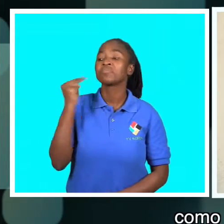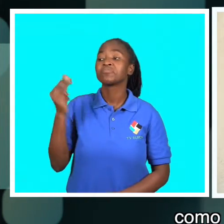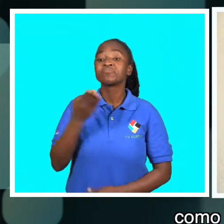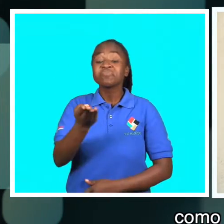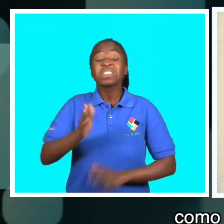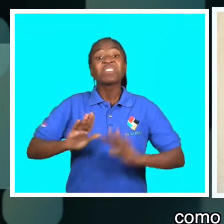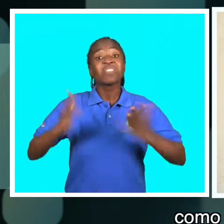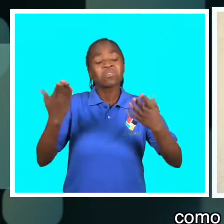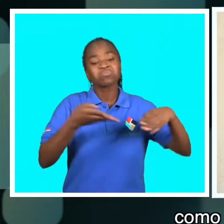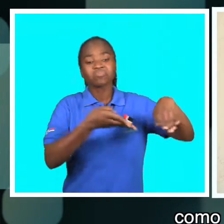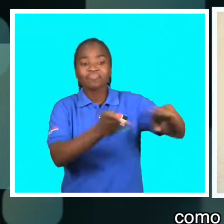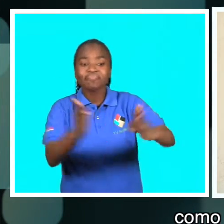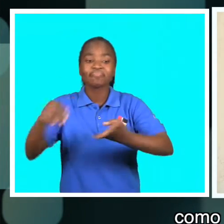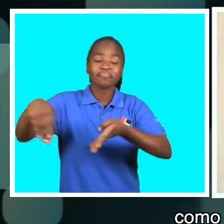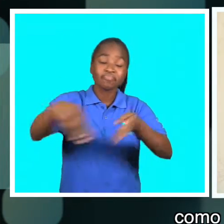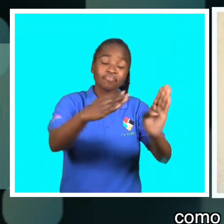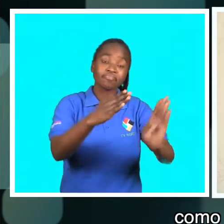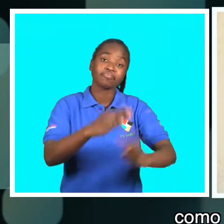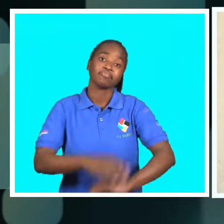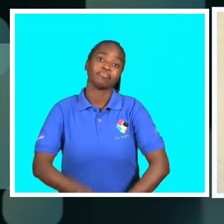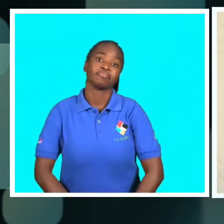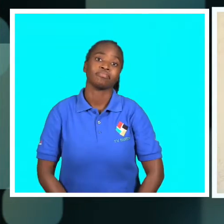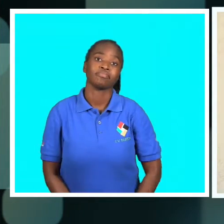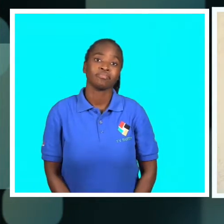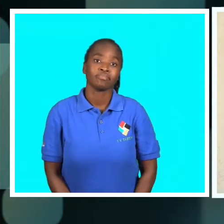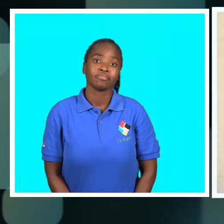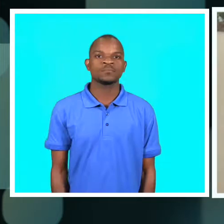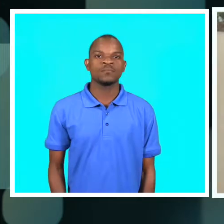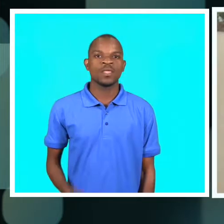forma de evitar maus tratos da sua madrasta.